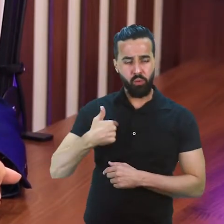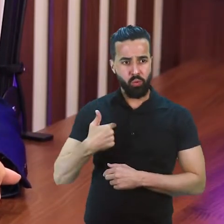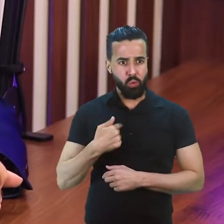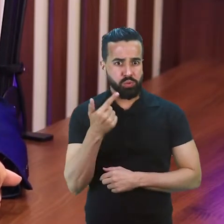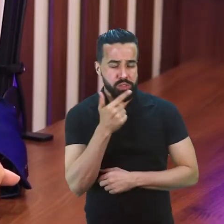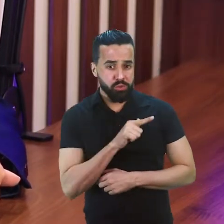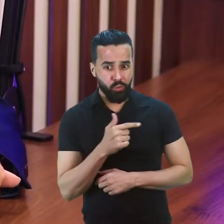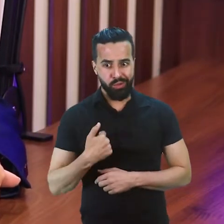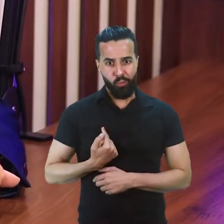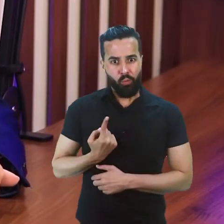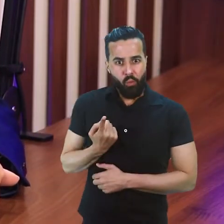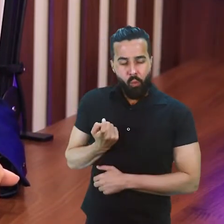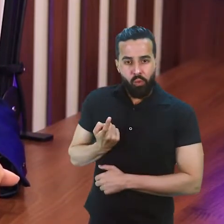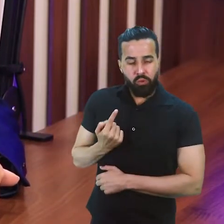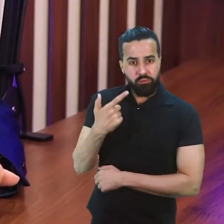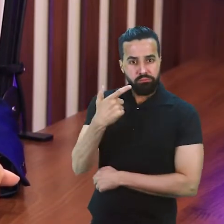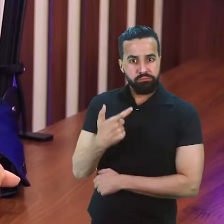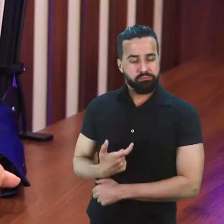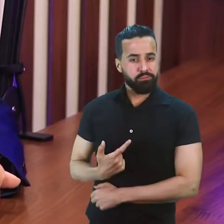só eu, Antônio.